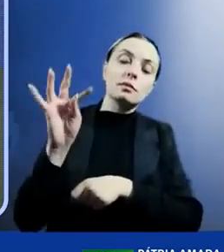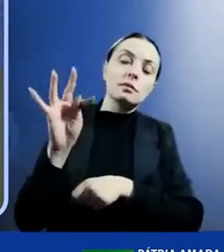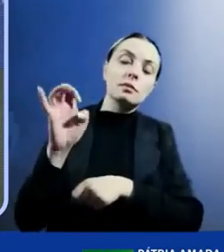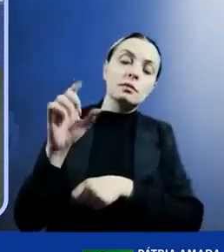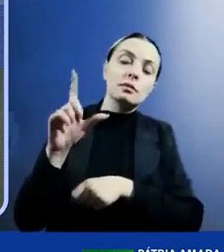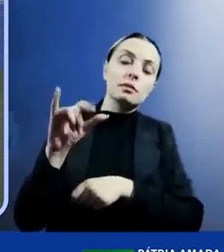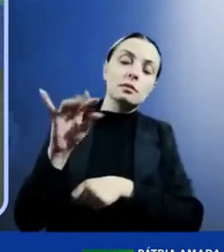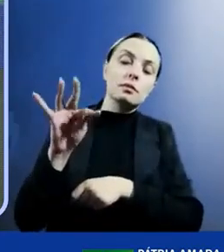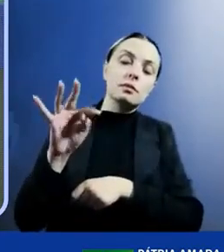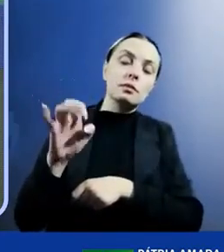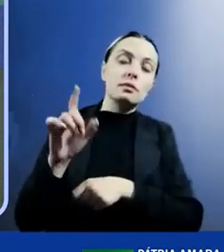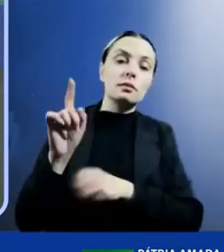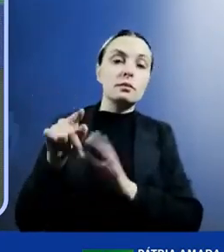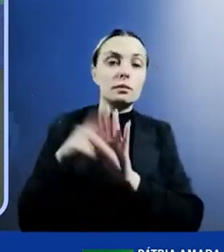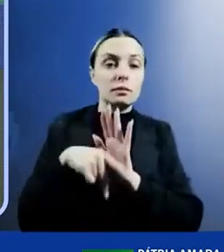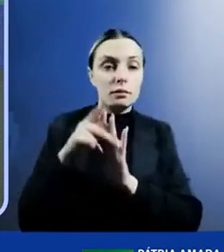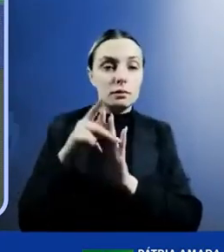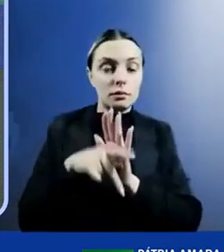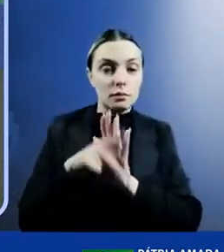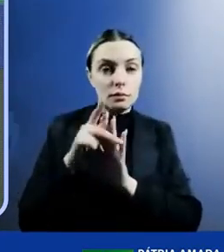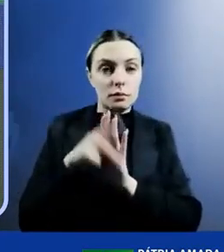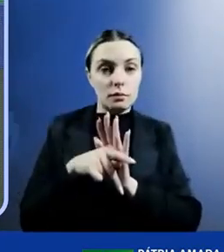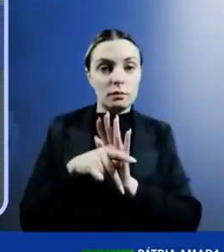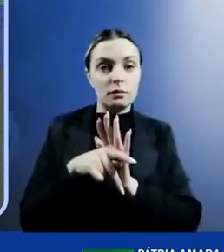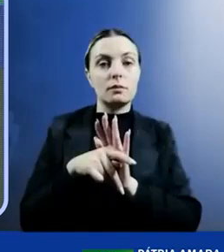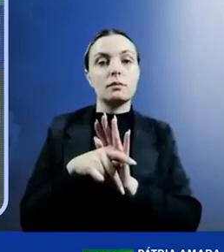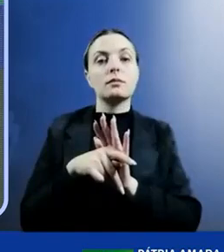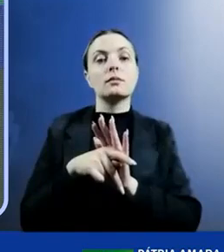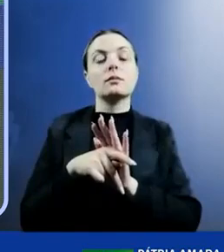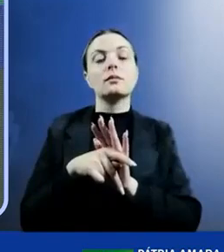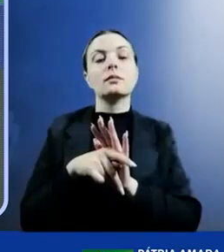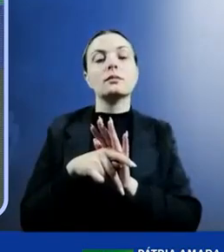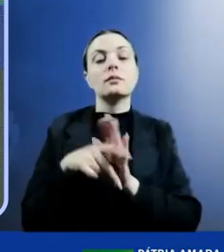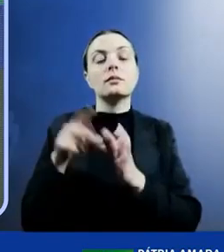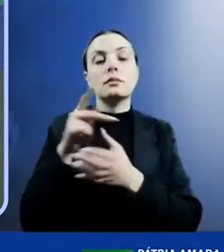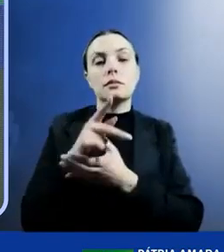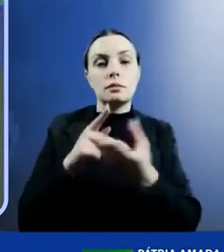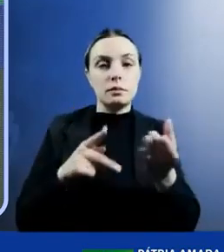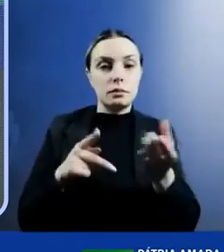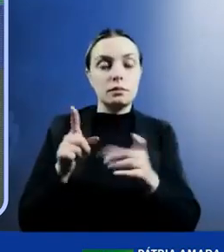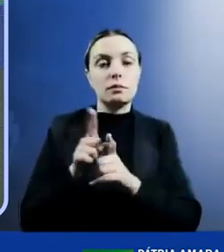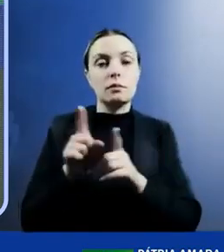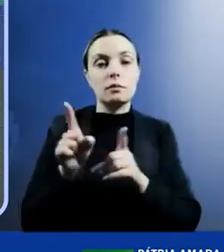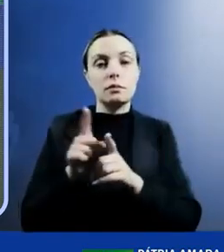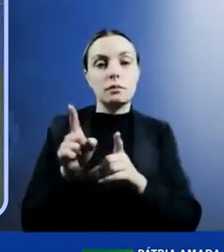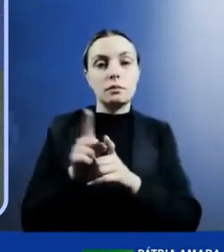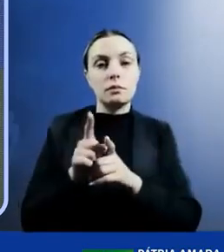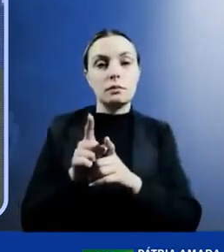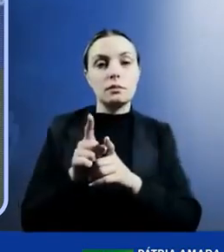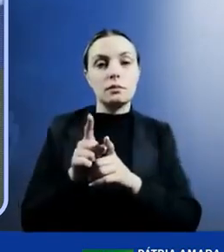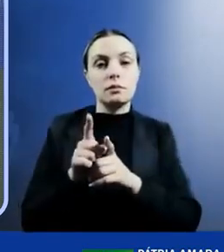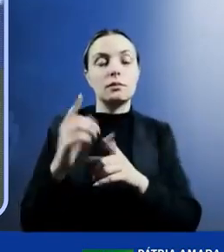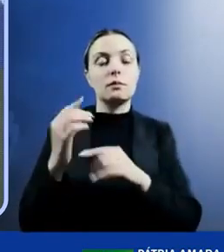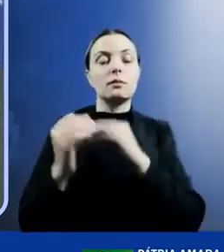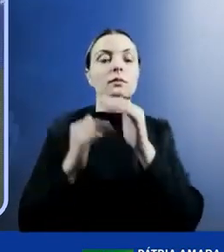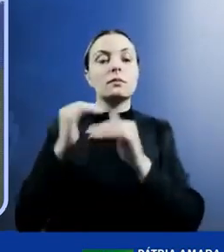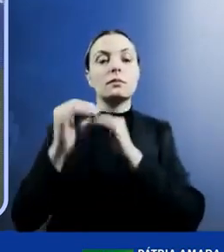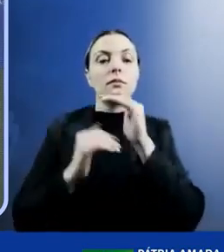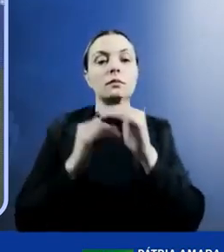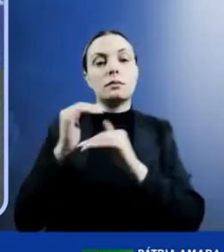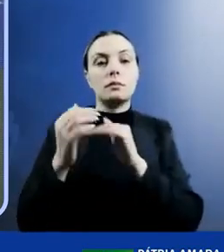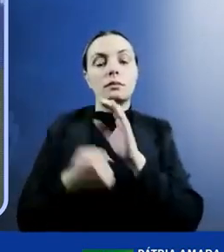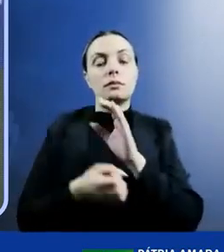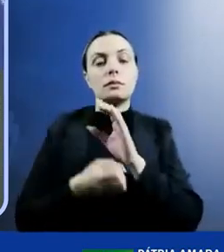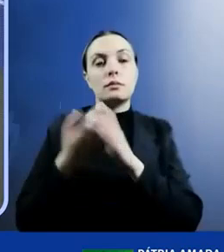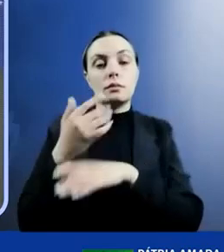projeto piloto junto ao Undertow Coalition. Também desenvolvemos e lançamos este ano o